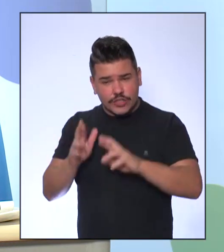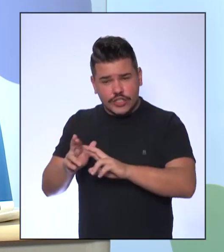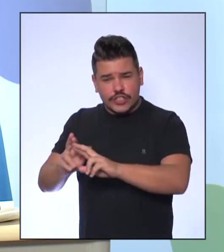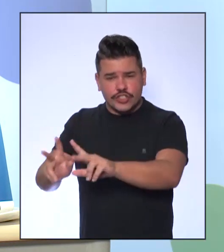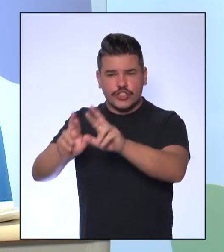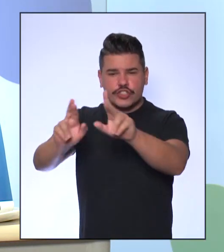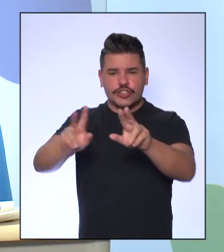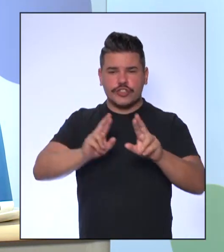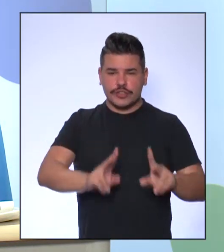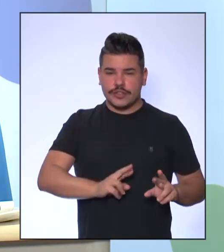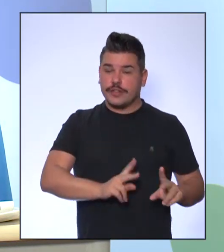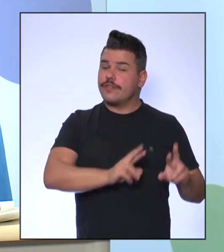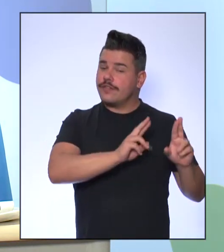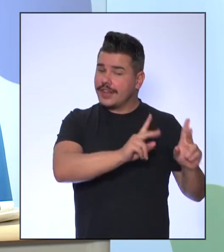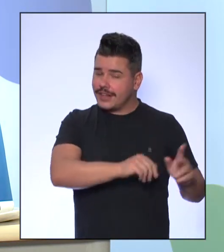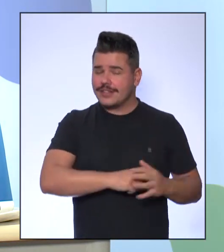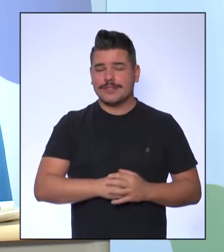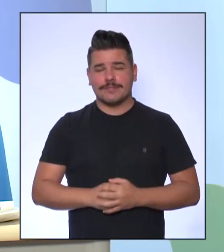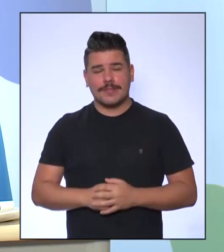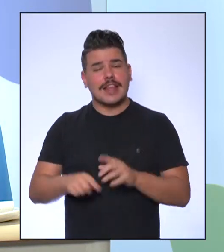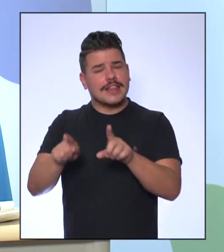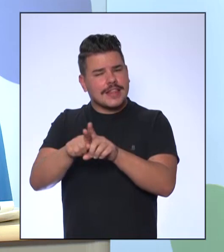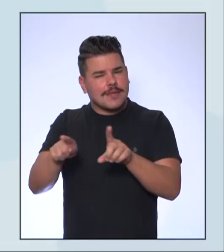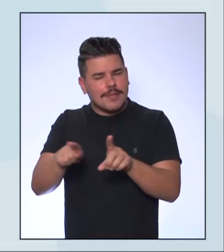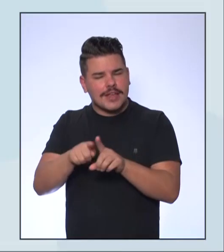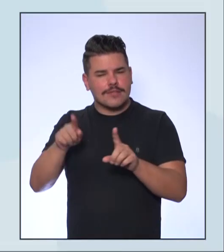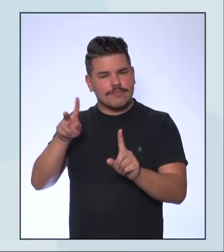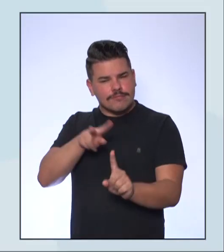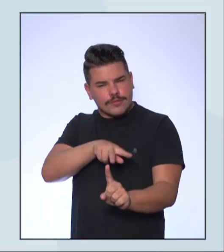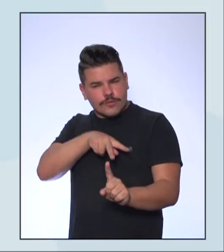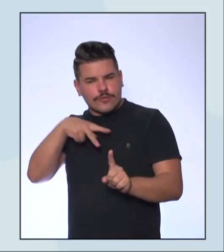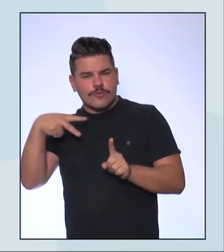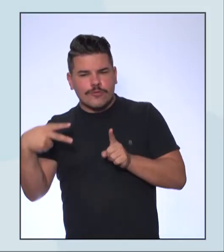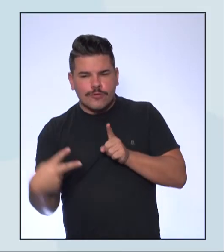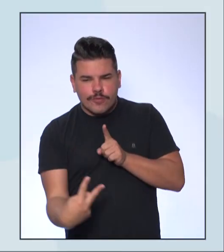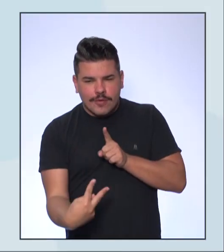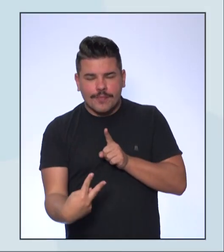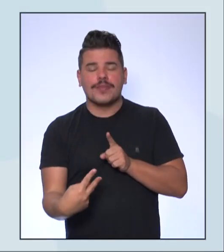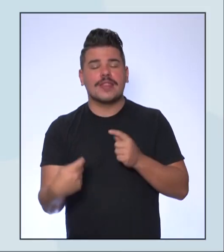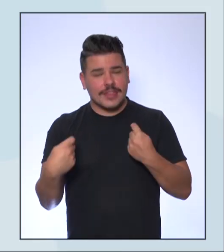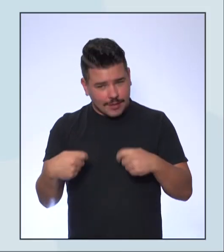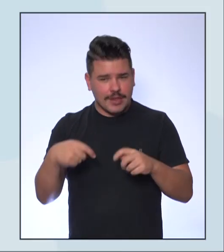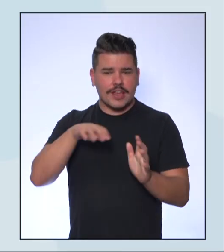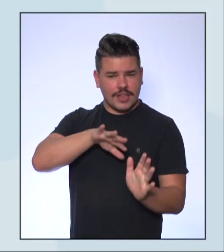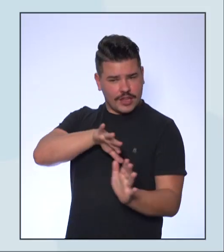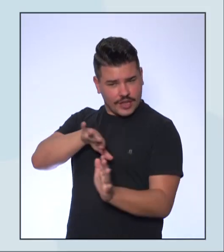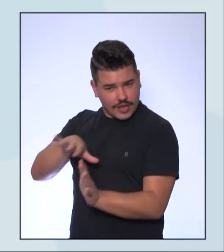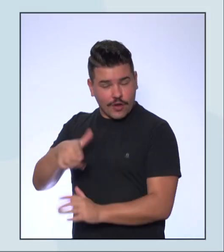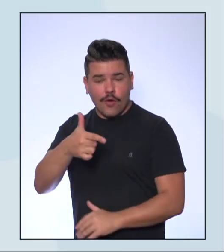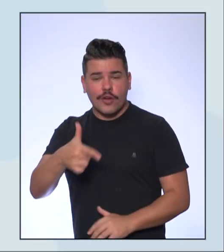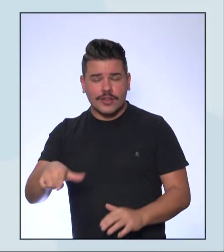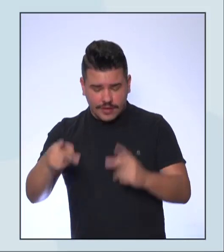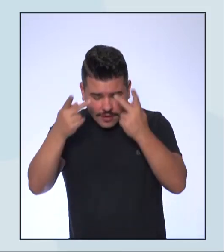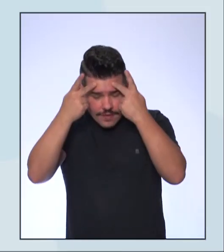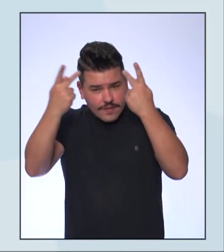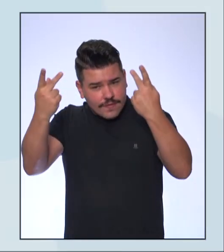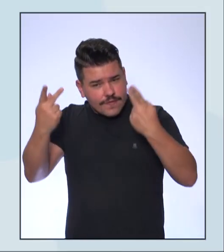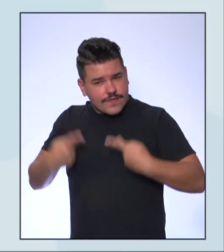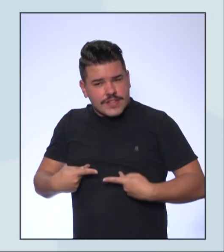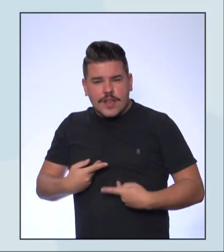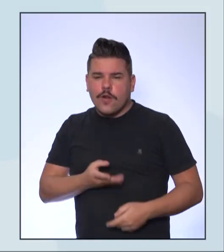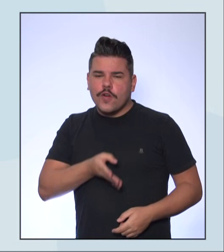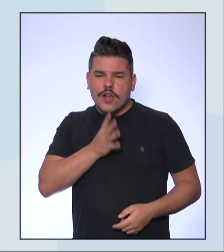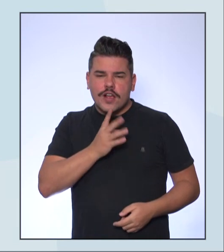também temos, além da visão de mundo, a busca pelo autoconhecimento. Vocês lembram daquela imagem, daquele